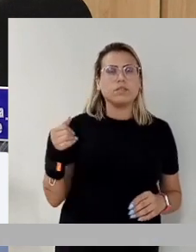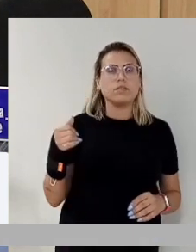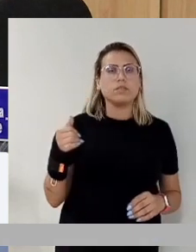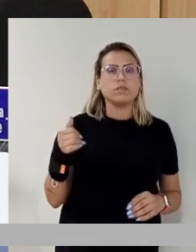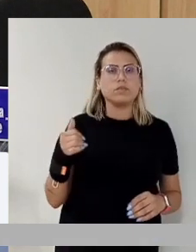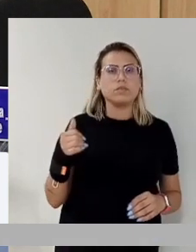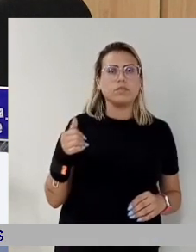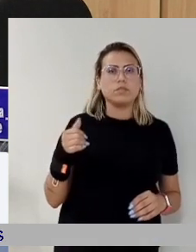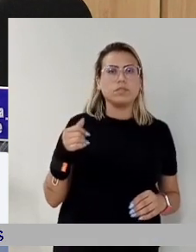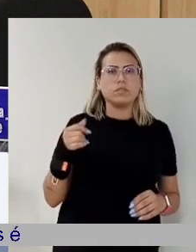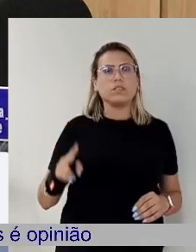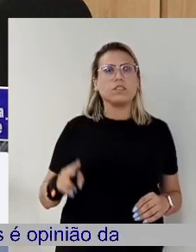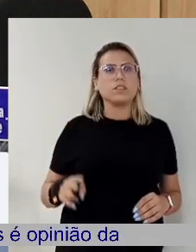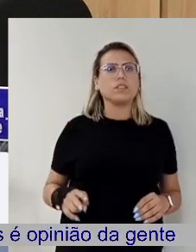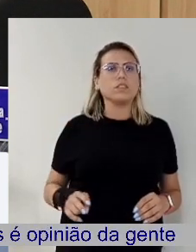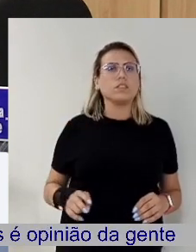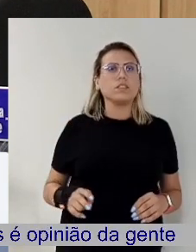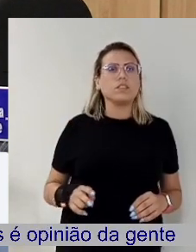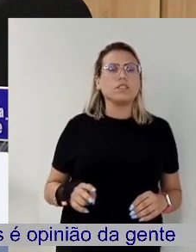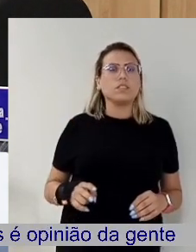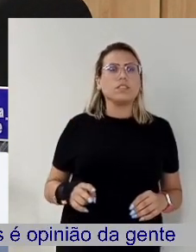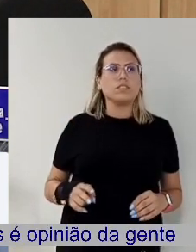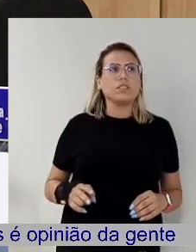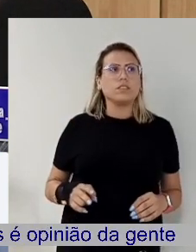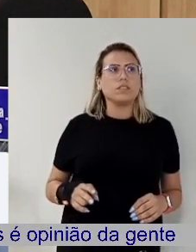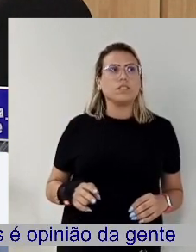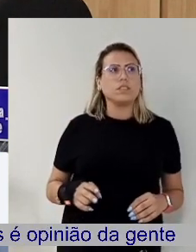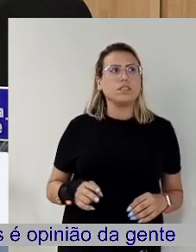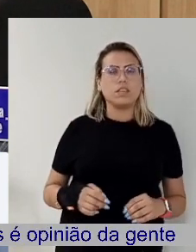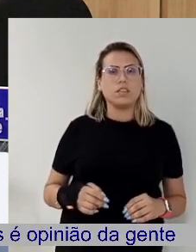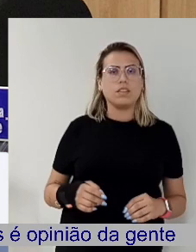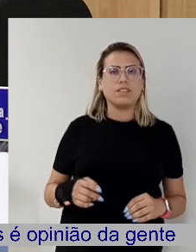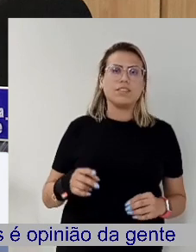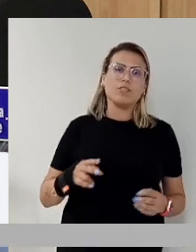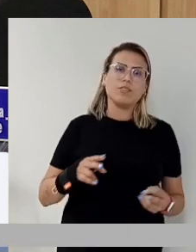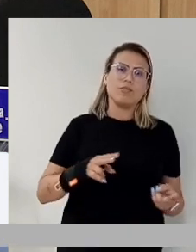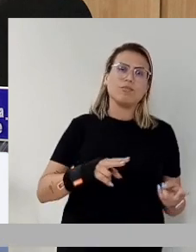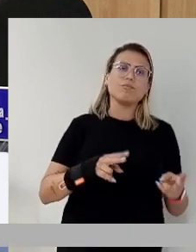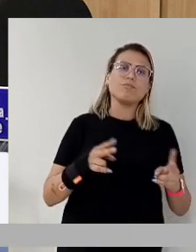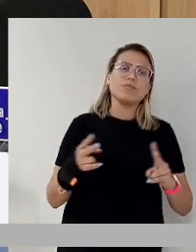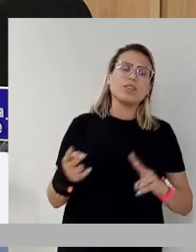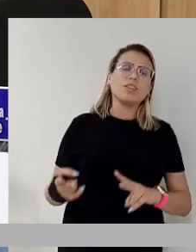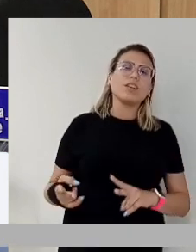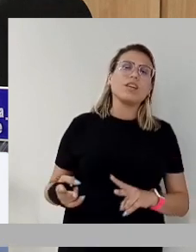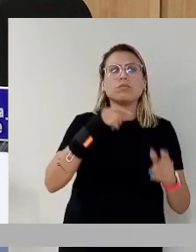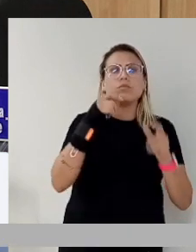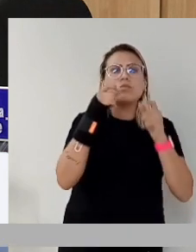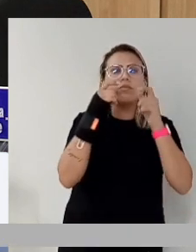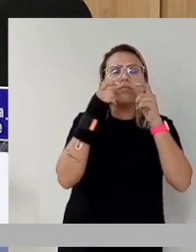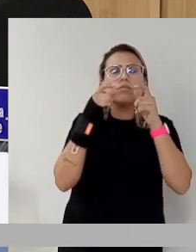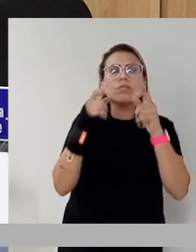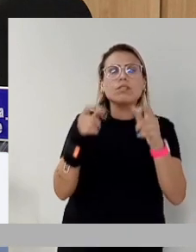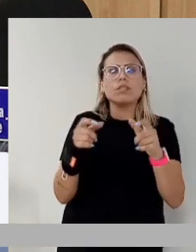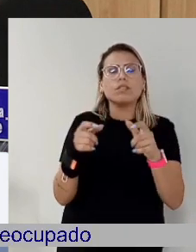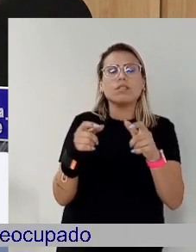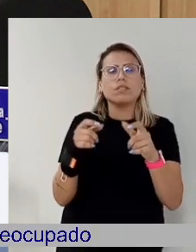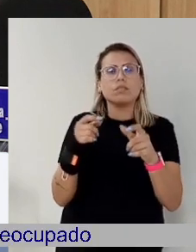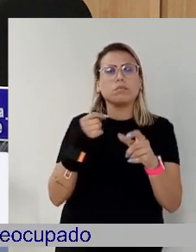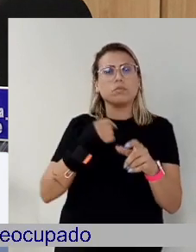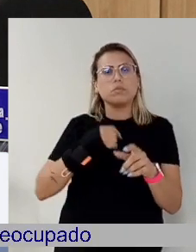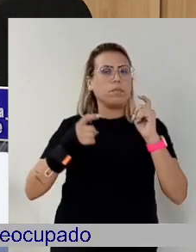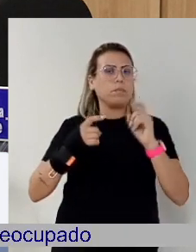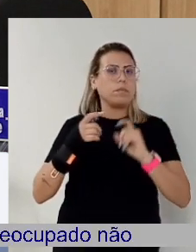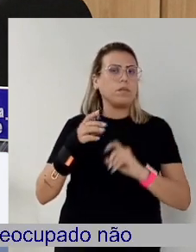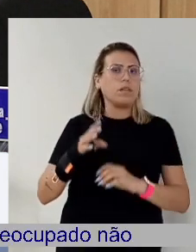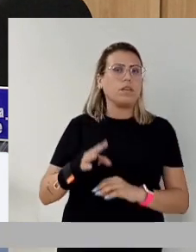muitas vezes a opinião da gente eh contraria alguns interesses mas não tô preocupado não tô